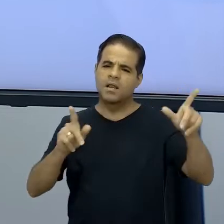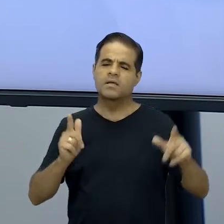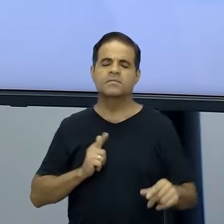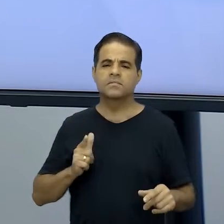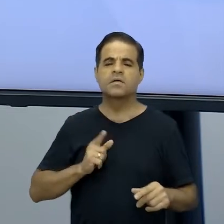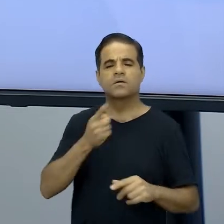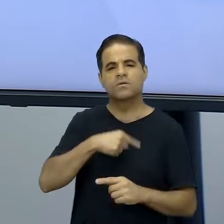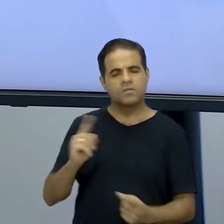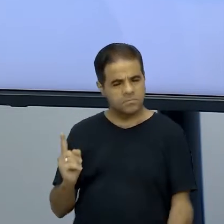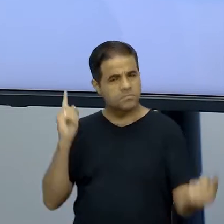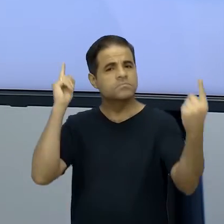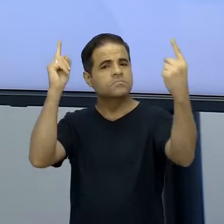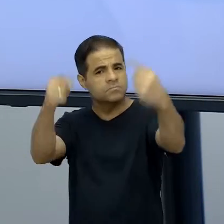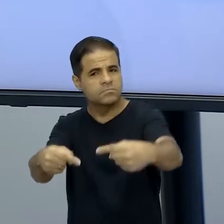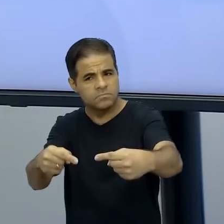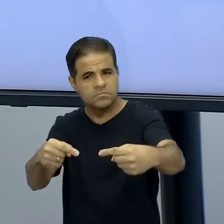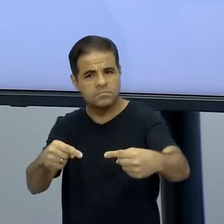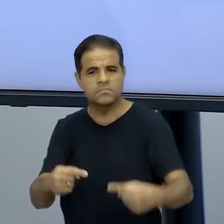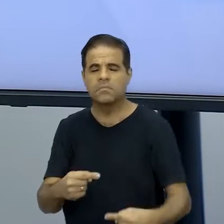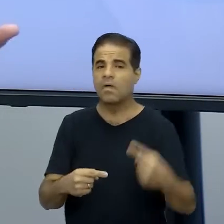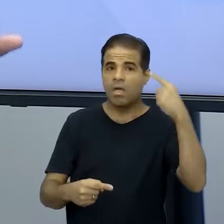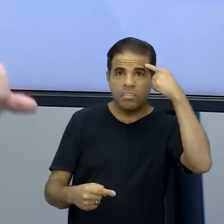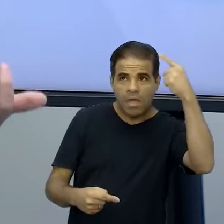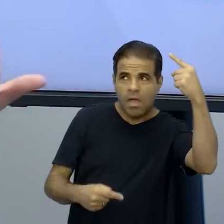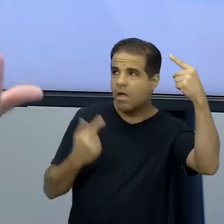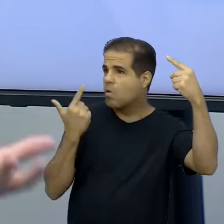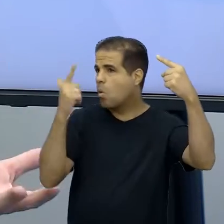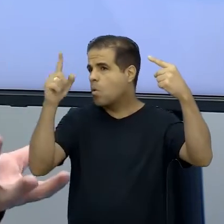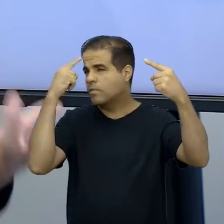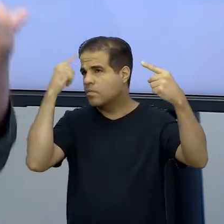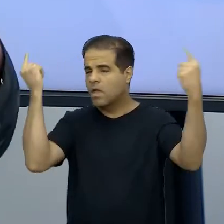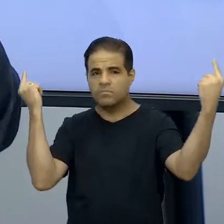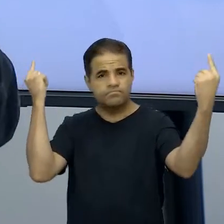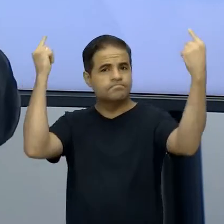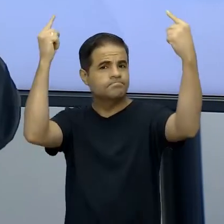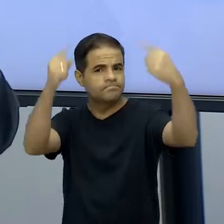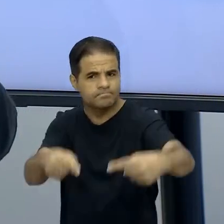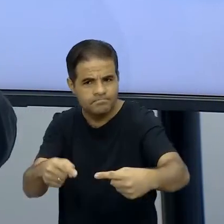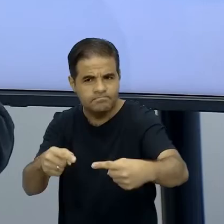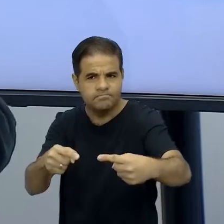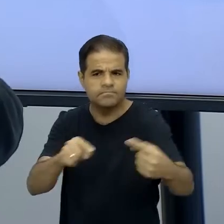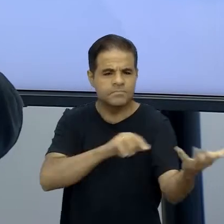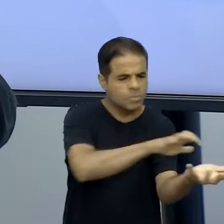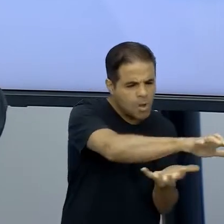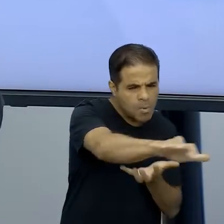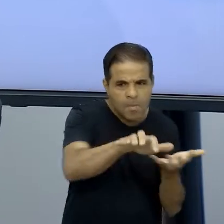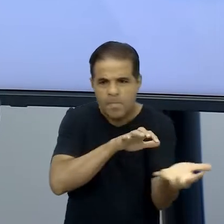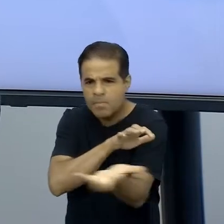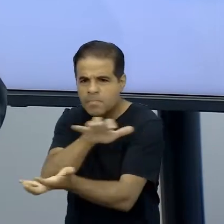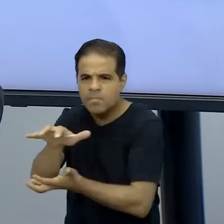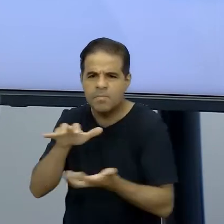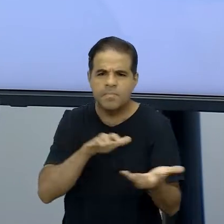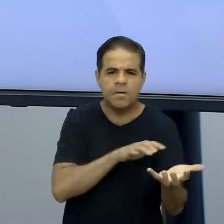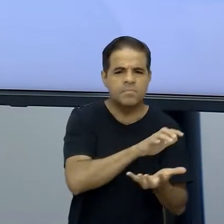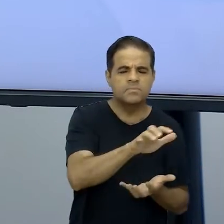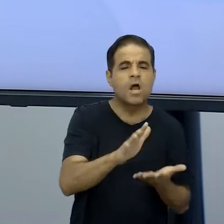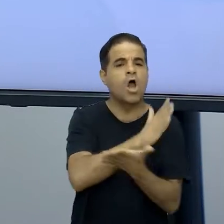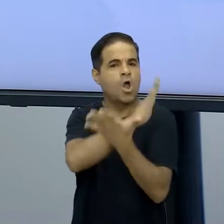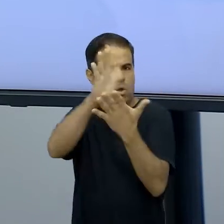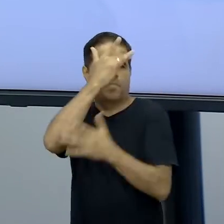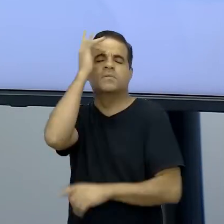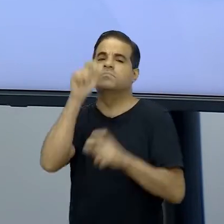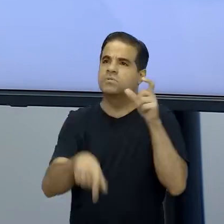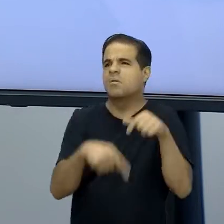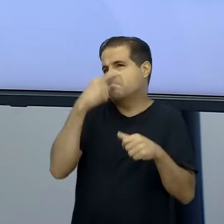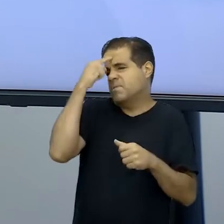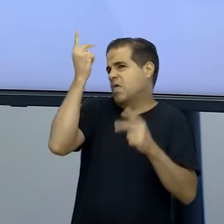a gente confronta uma ideia com a outra, realmente existe esse conflito aí, né, do público. Algumas pessoas podem